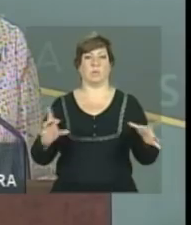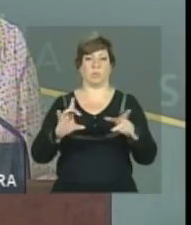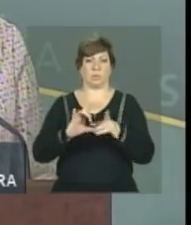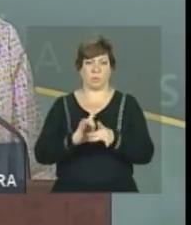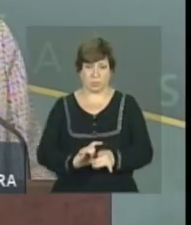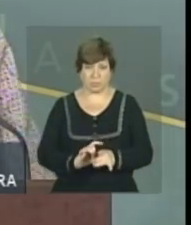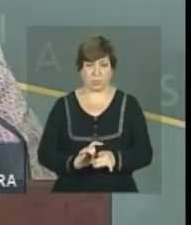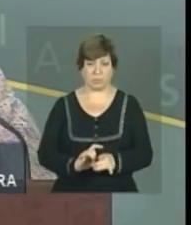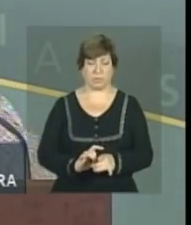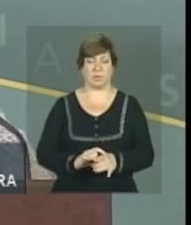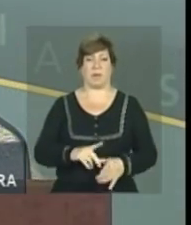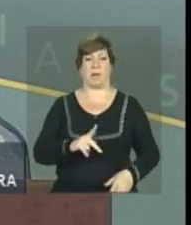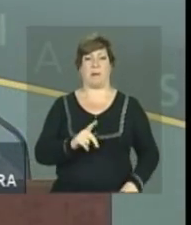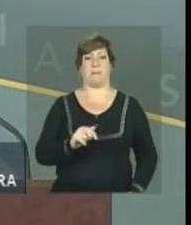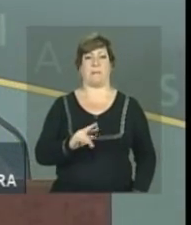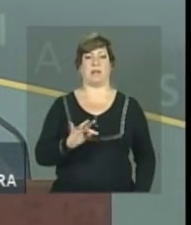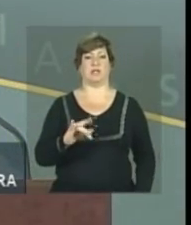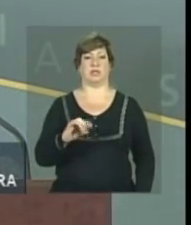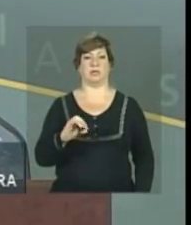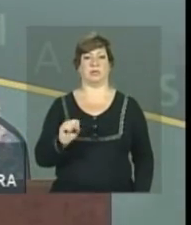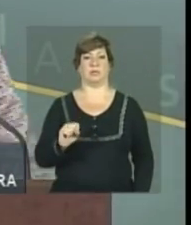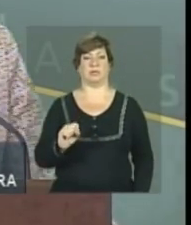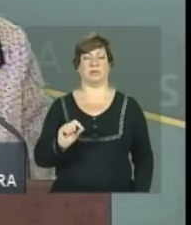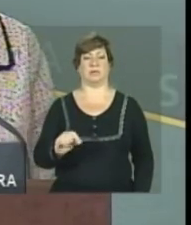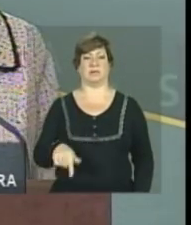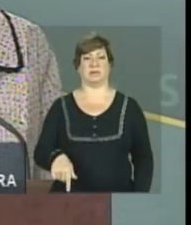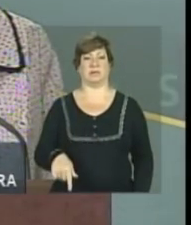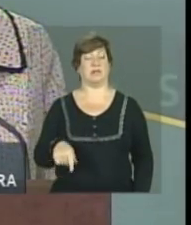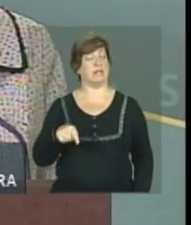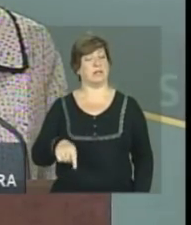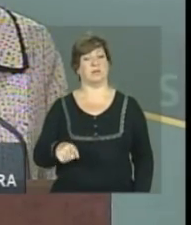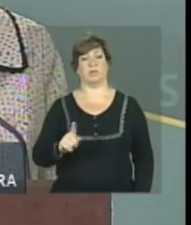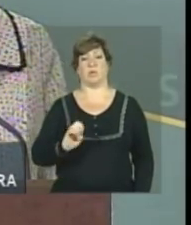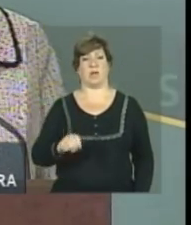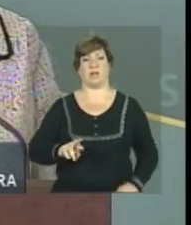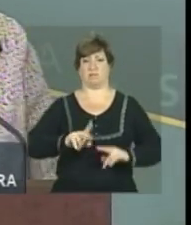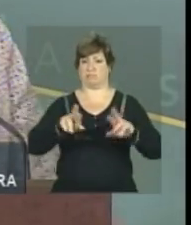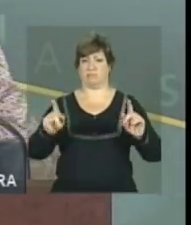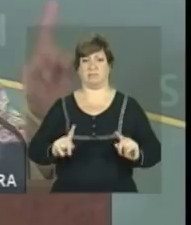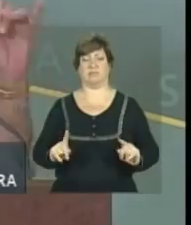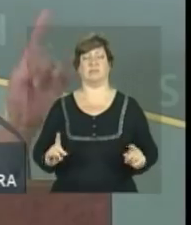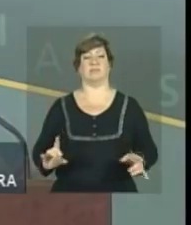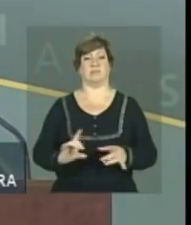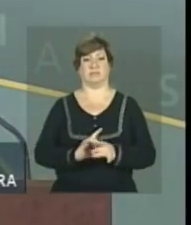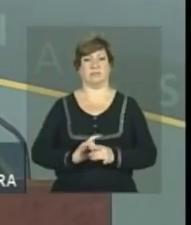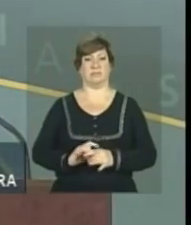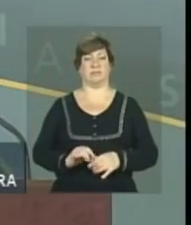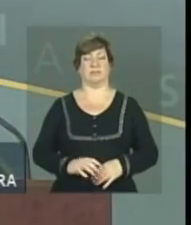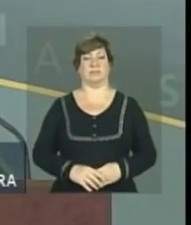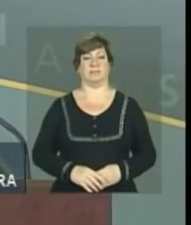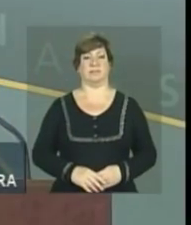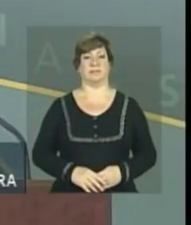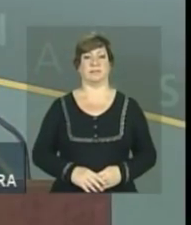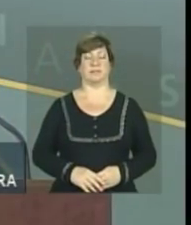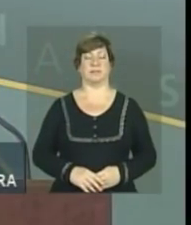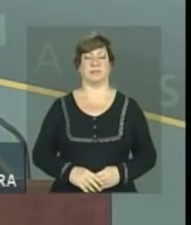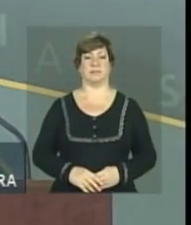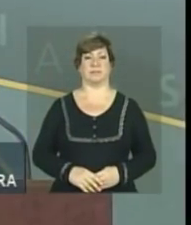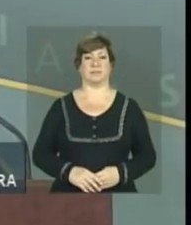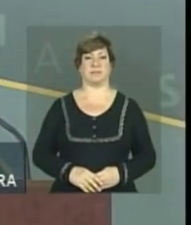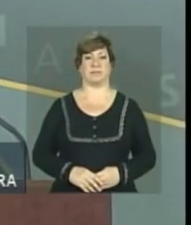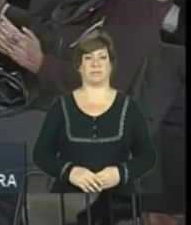partidos, e isso não é contraditório. Isso é contraditório?